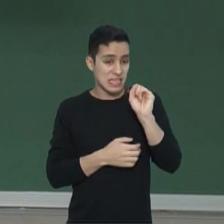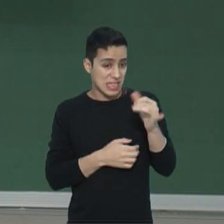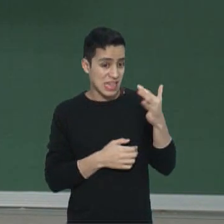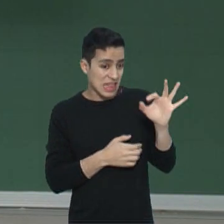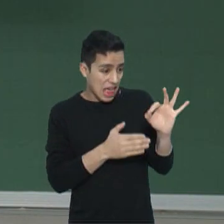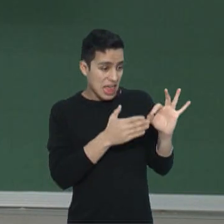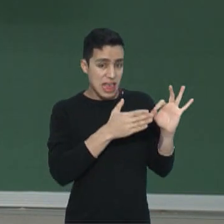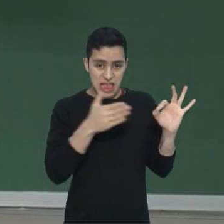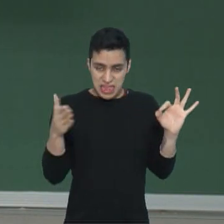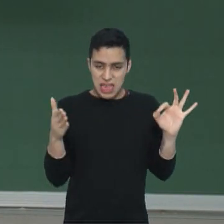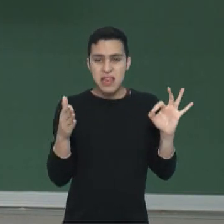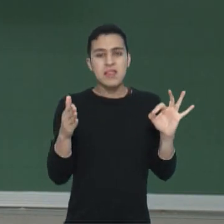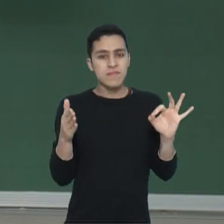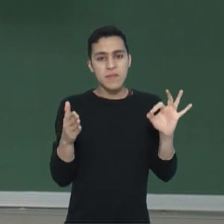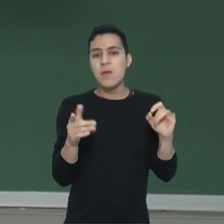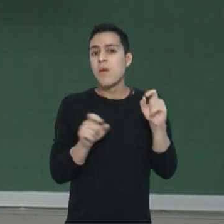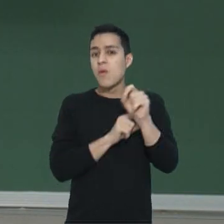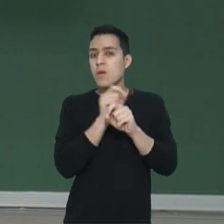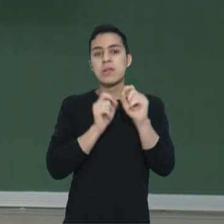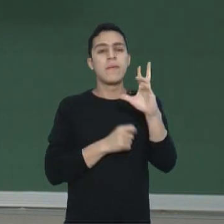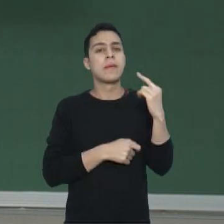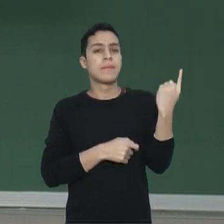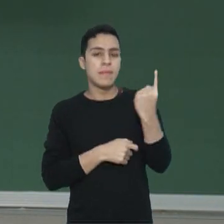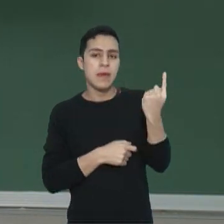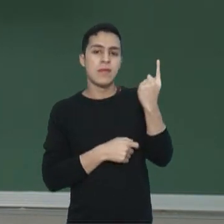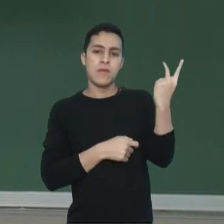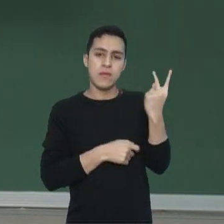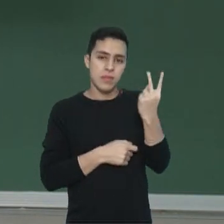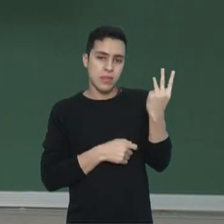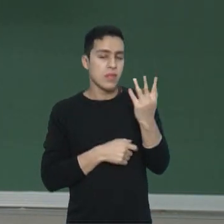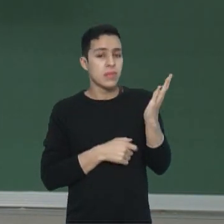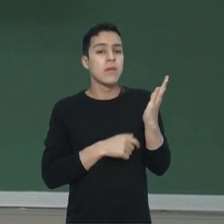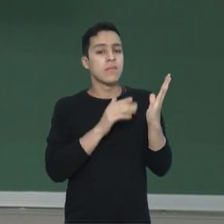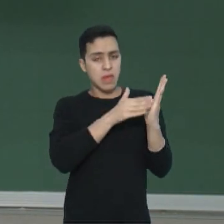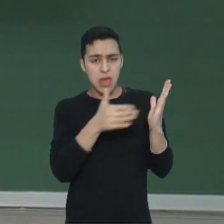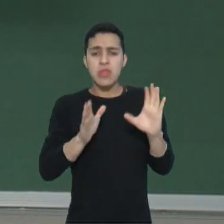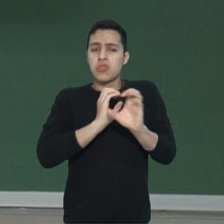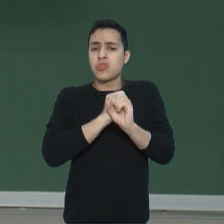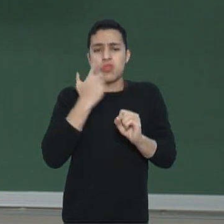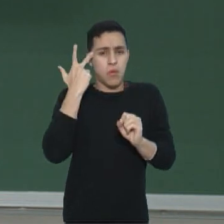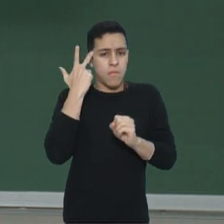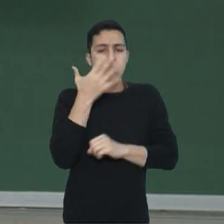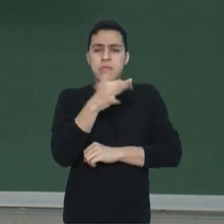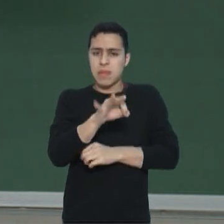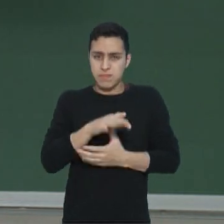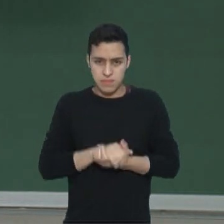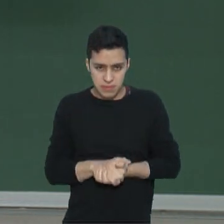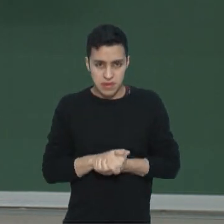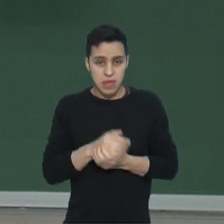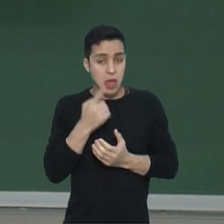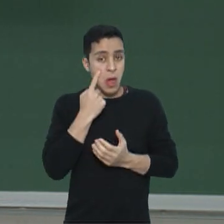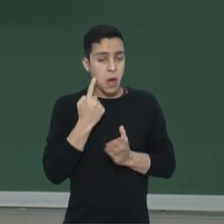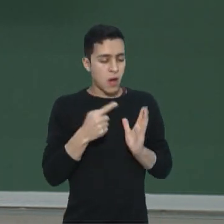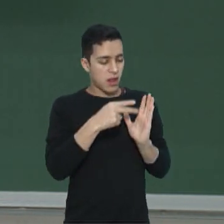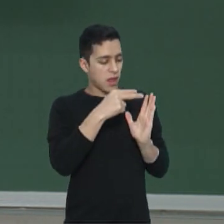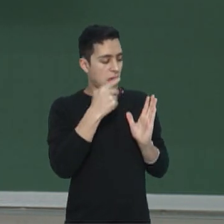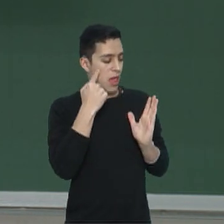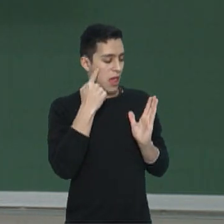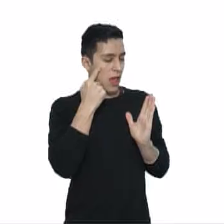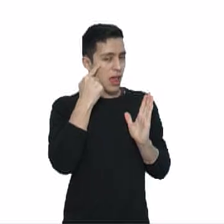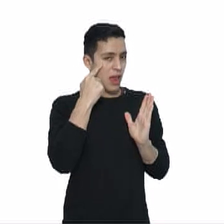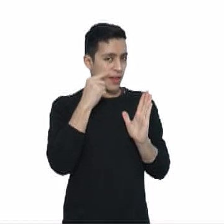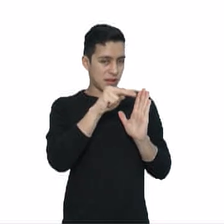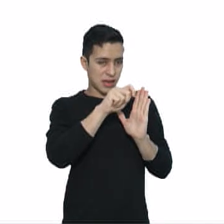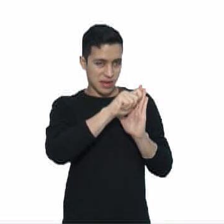10 para frente, a fala, nós utilizamos a numeração cardinal. Então, artigo 26. Capítulo 12.